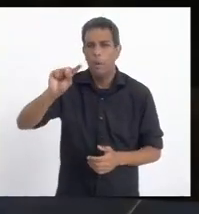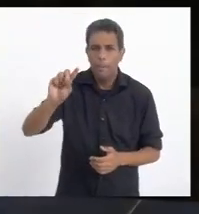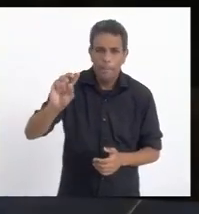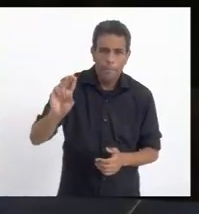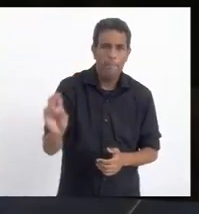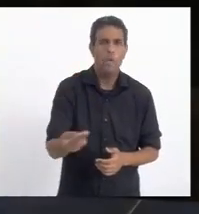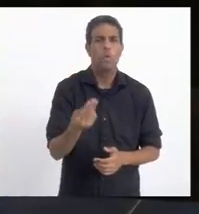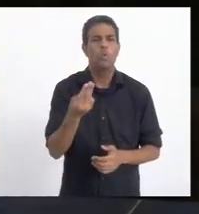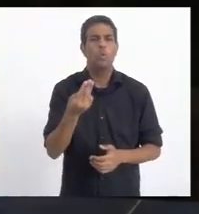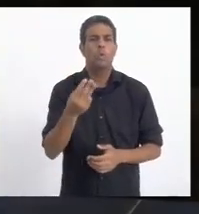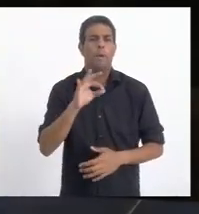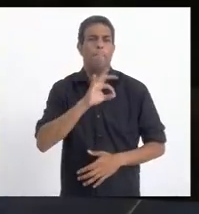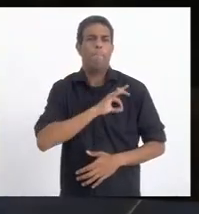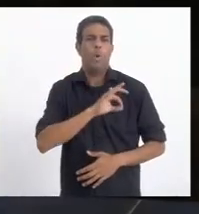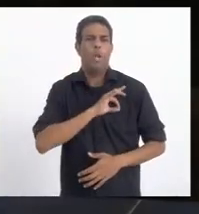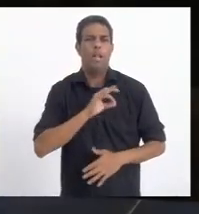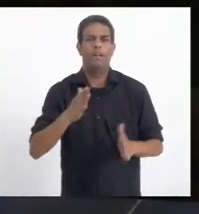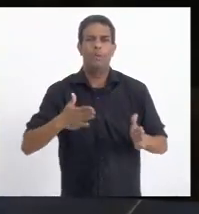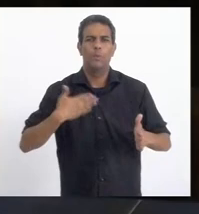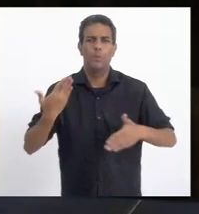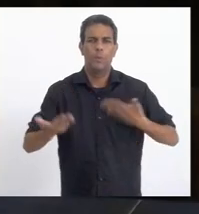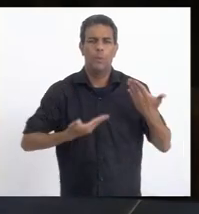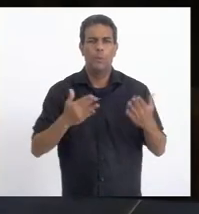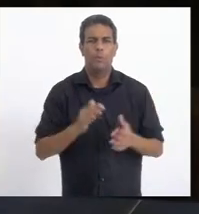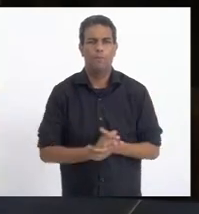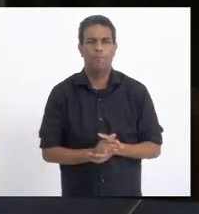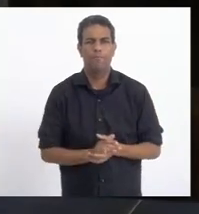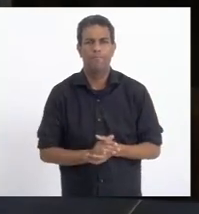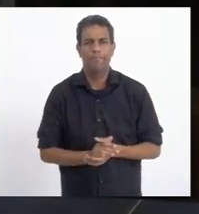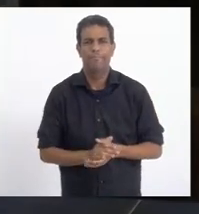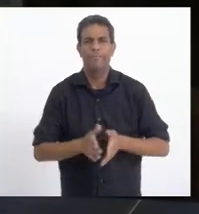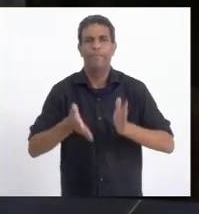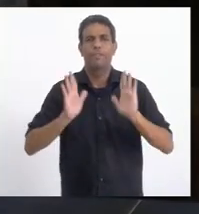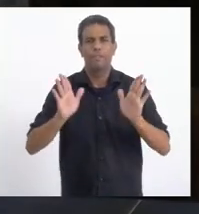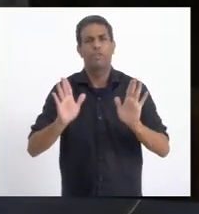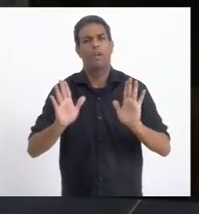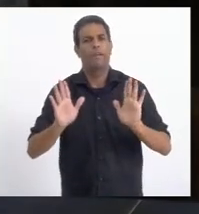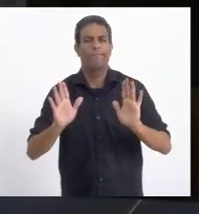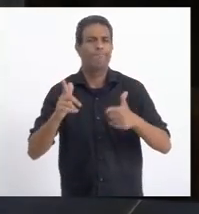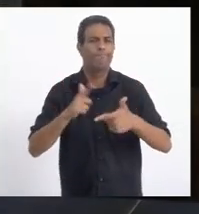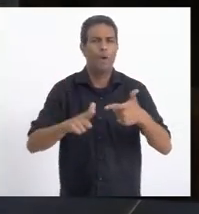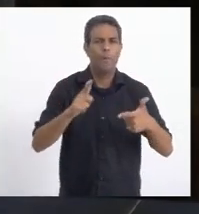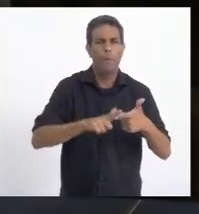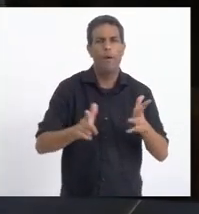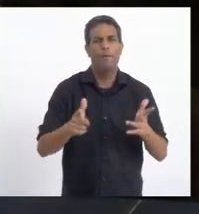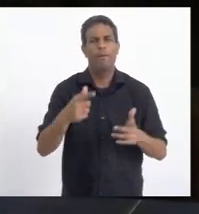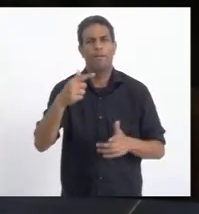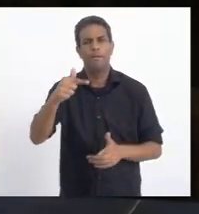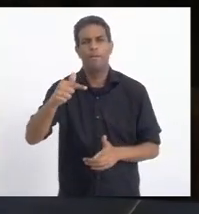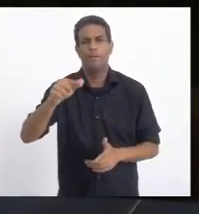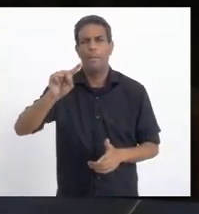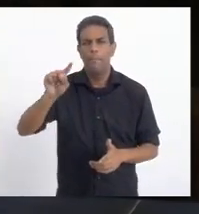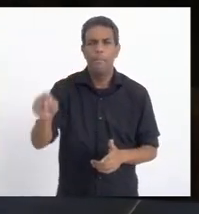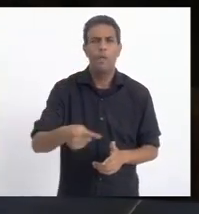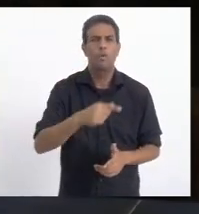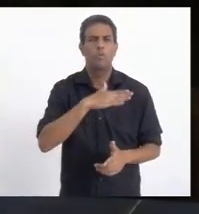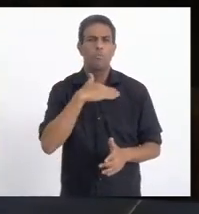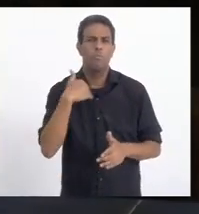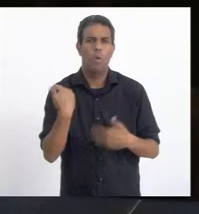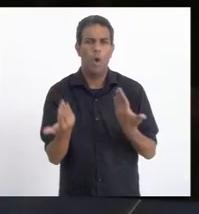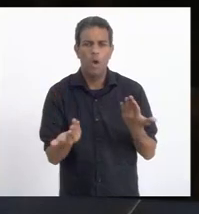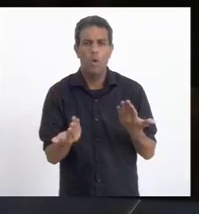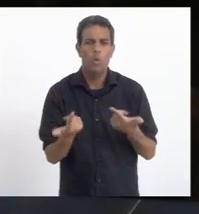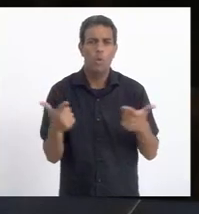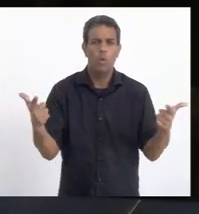policiais atingidos somos mais de 3.500 baleados mais de 7.500 órfãos da Polícia Militar